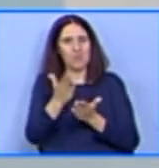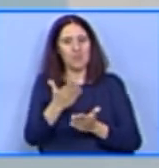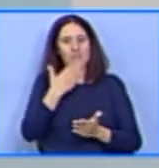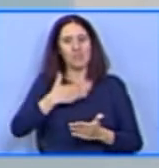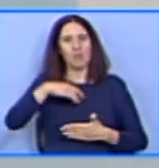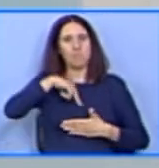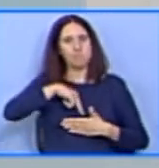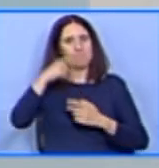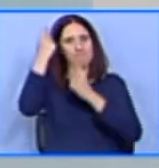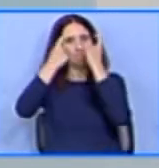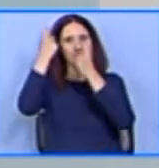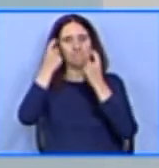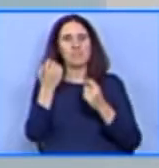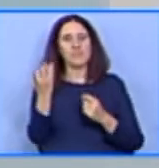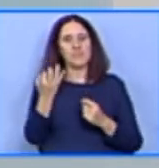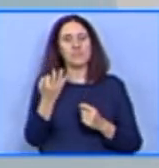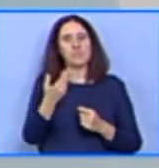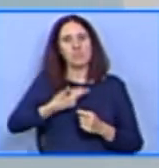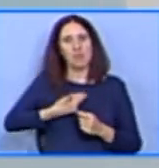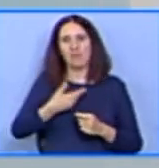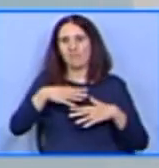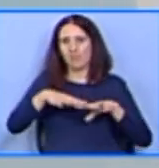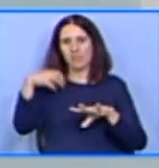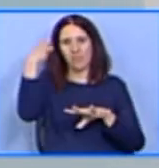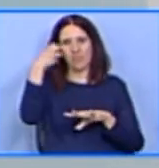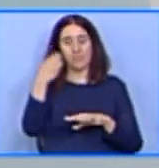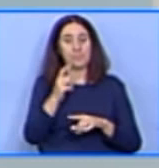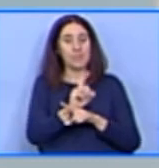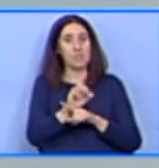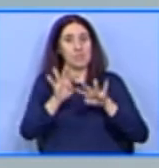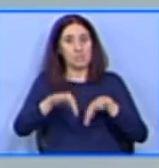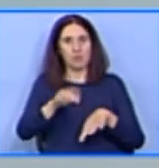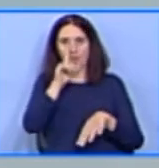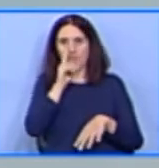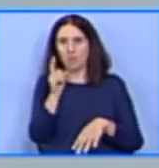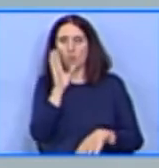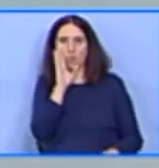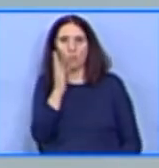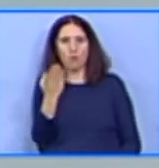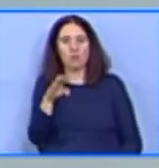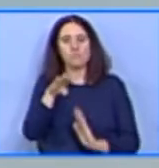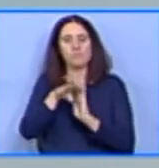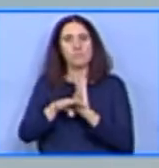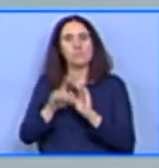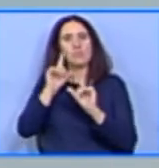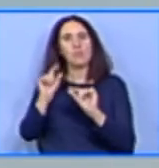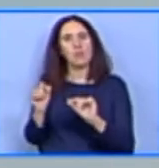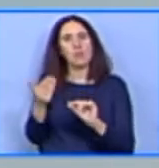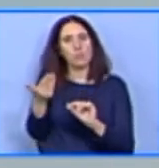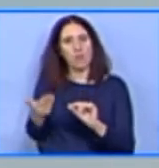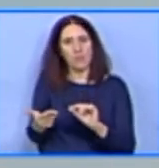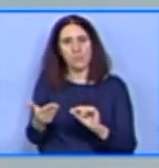crescer intelectualmente, mesmo enquanto se goza as férias. A terminar, eu lembro que mais logo ainda pode acompanhar a edição rádio